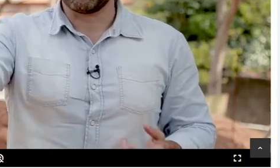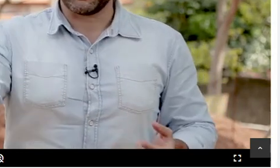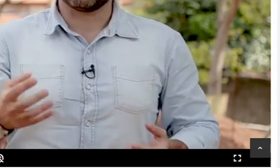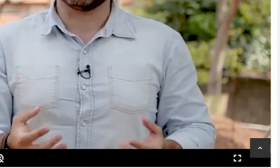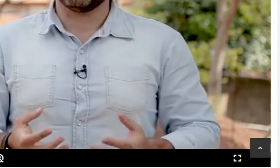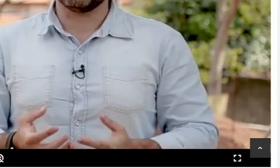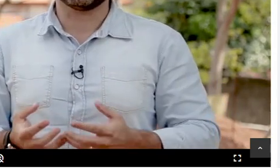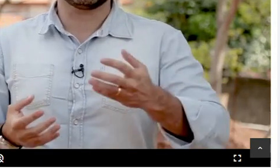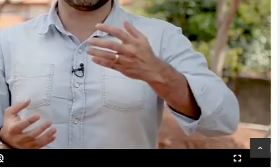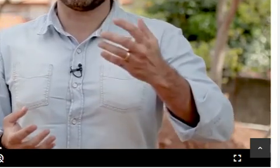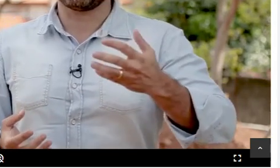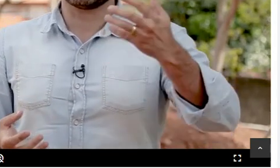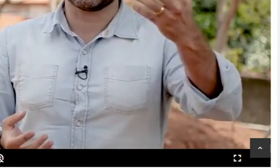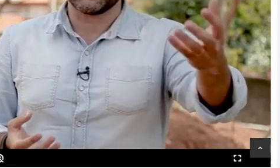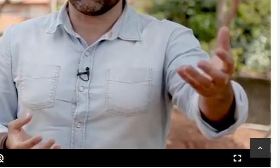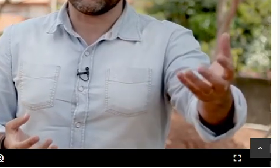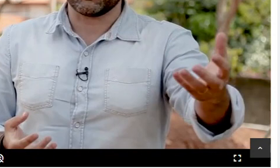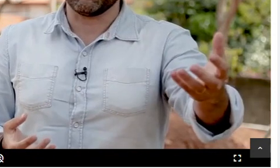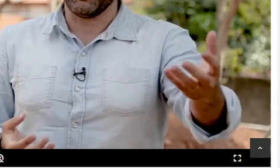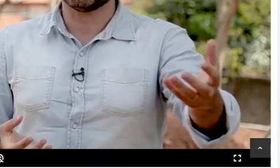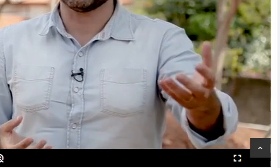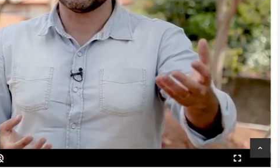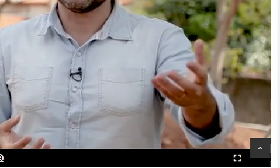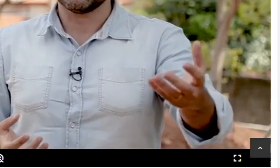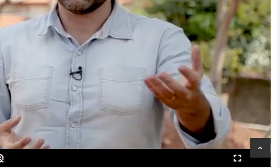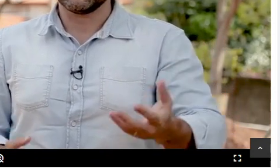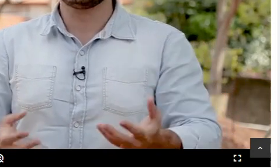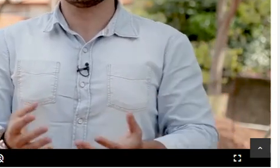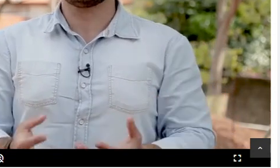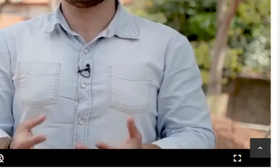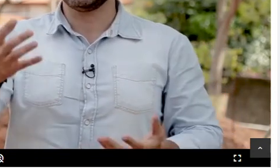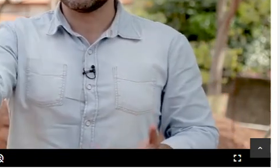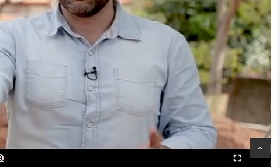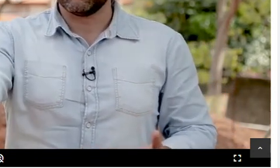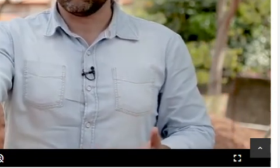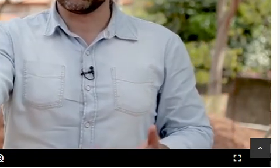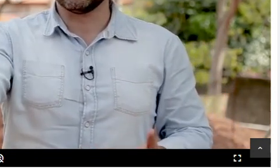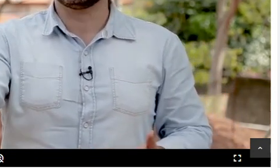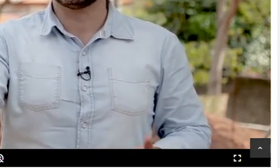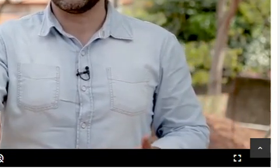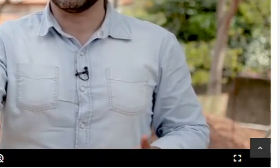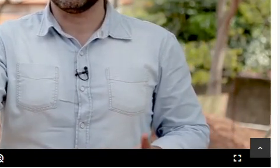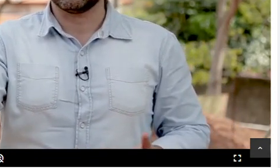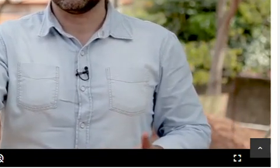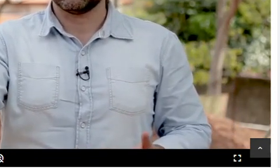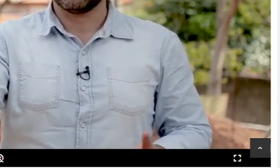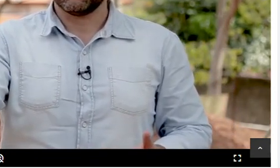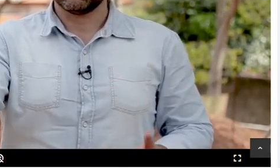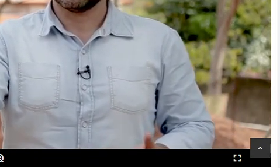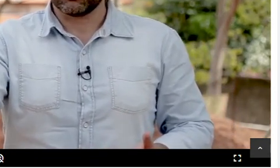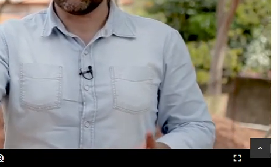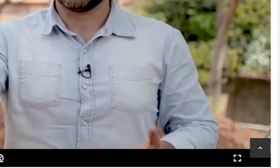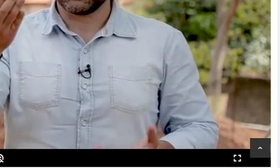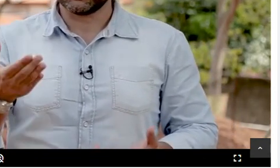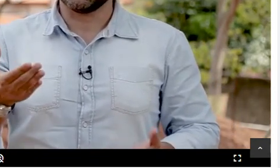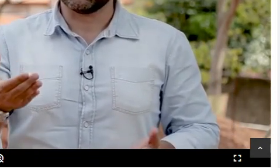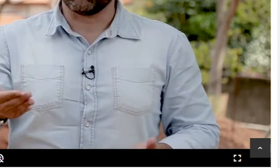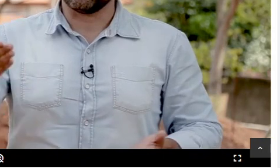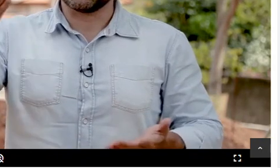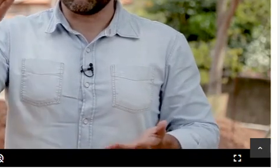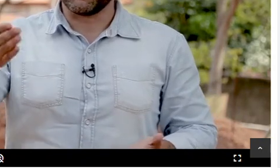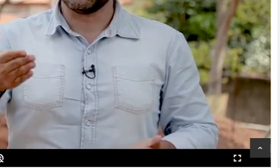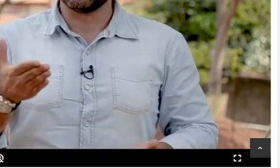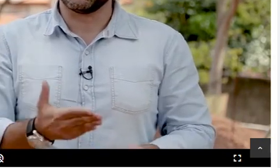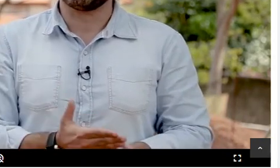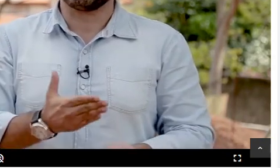algum acabamento, uma estrutura fica um pouco mais pesada do que se estimava e inviabiliza o retorno financeiro. Então a gente volta lá atrás.